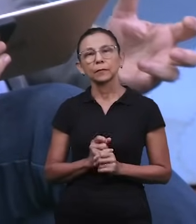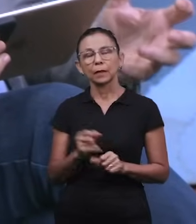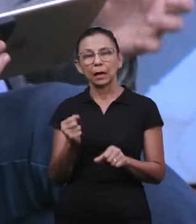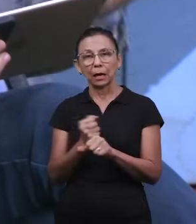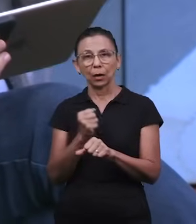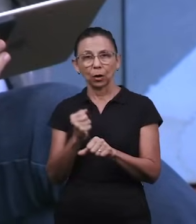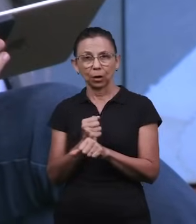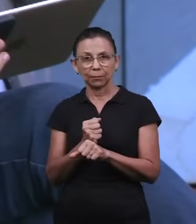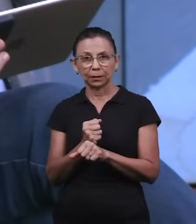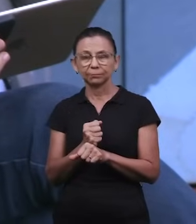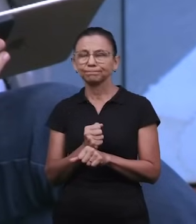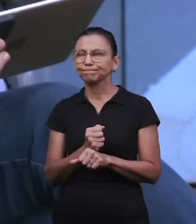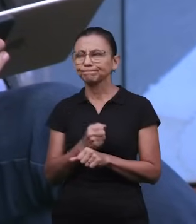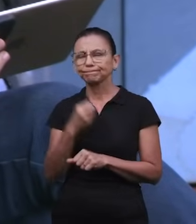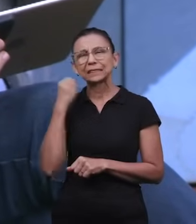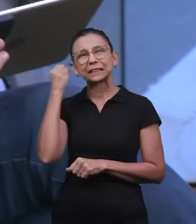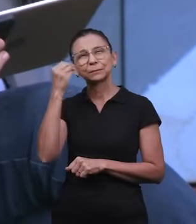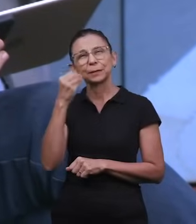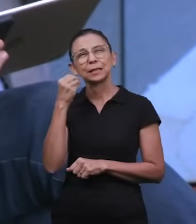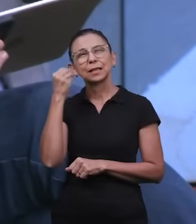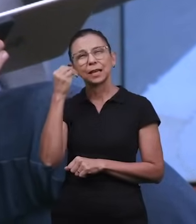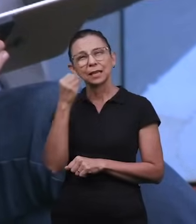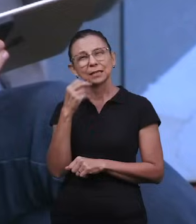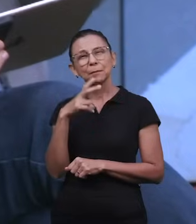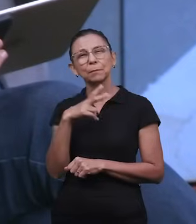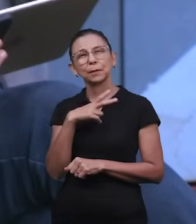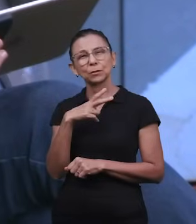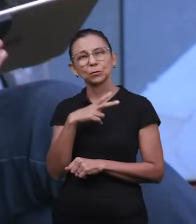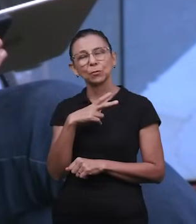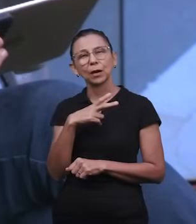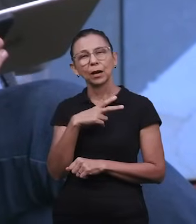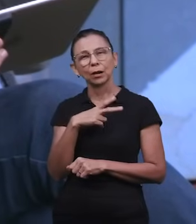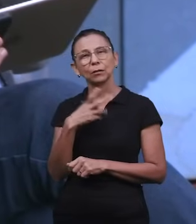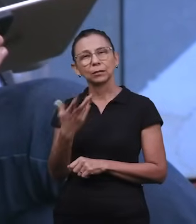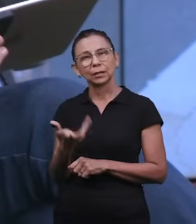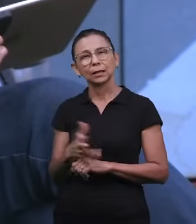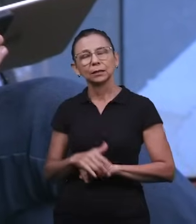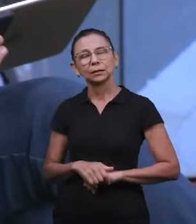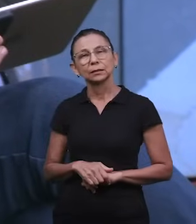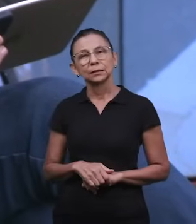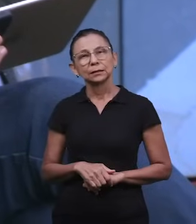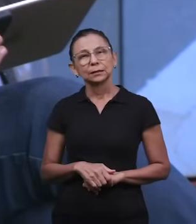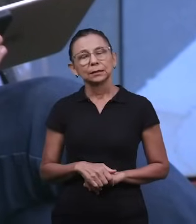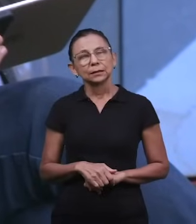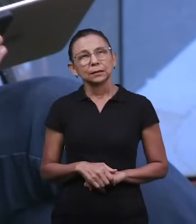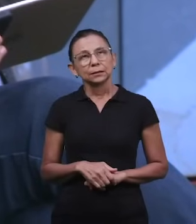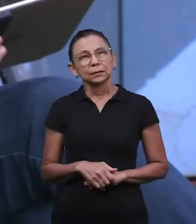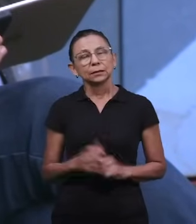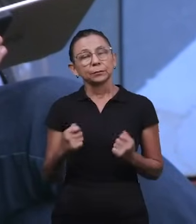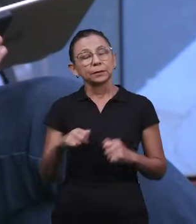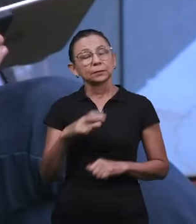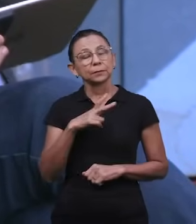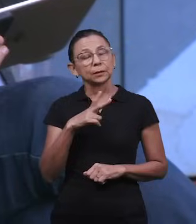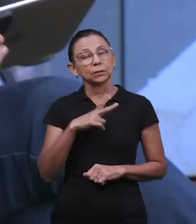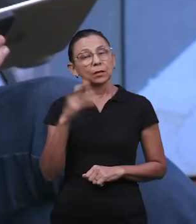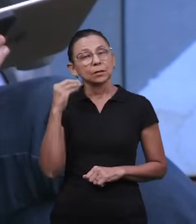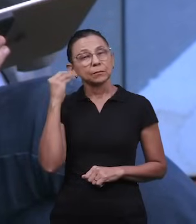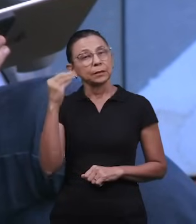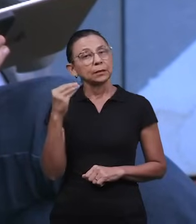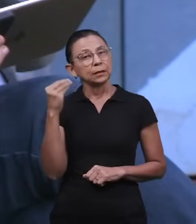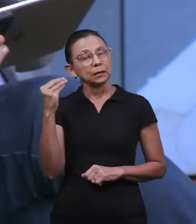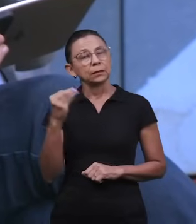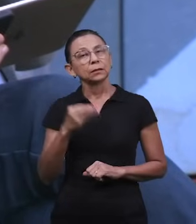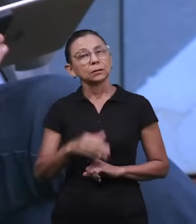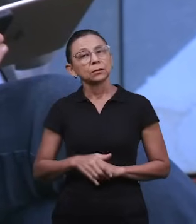experiências. A gente não vive da experiência do outro. A experiência do outro, claro, nos edifica. Mas a nossa experiência